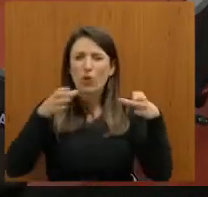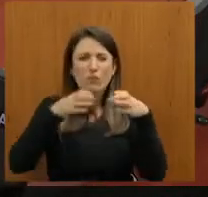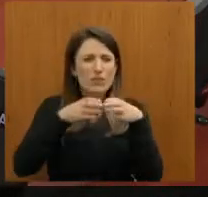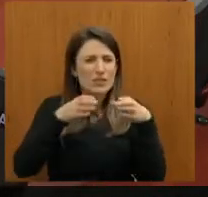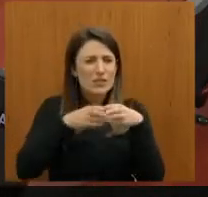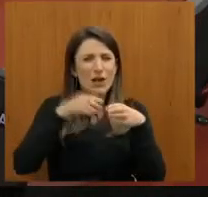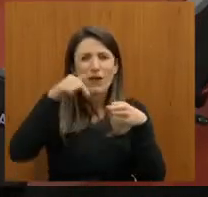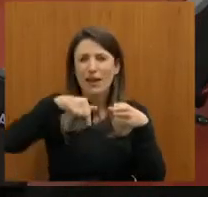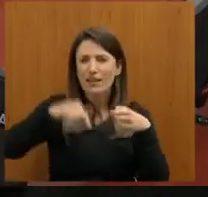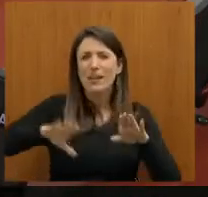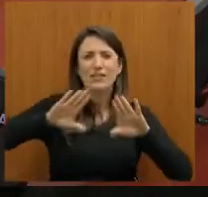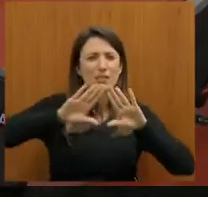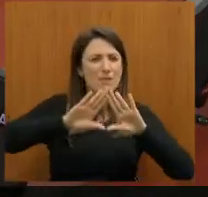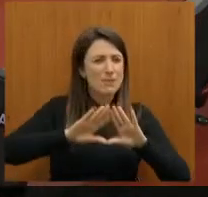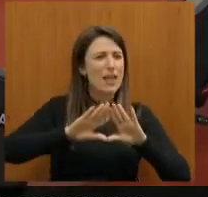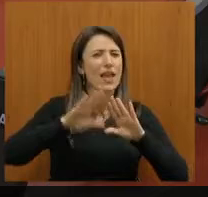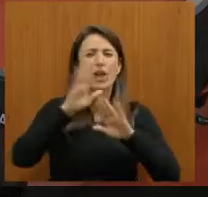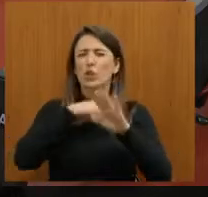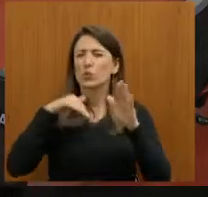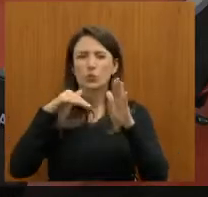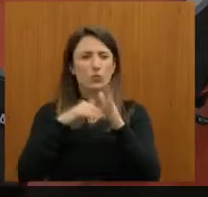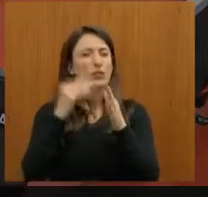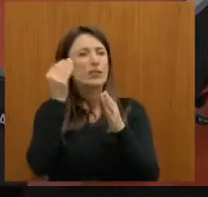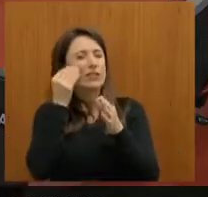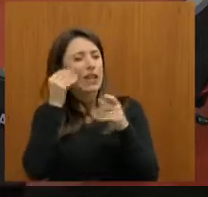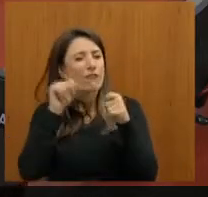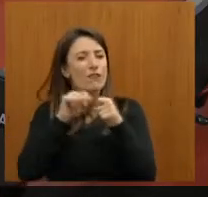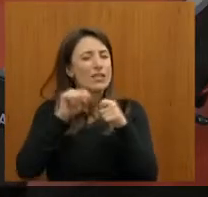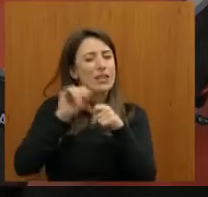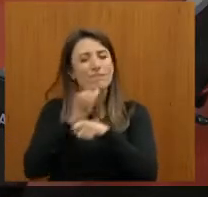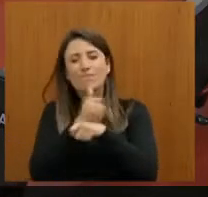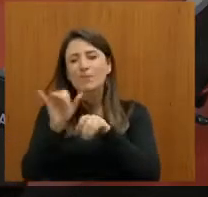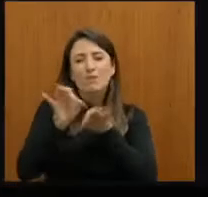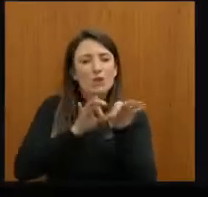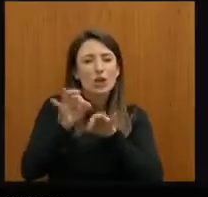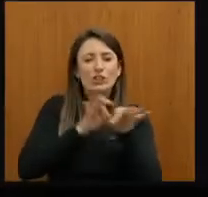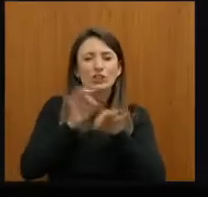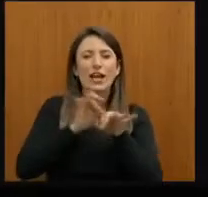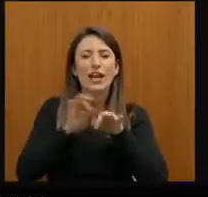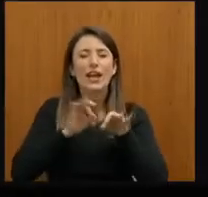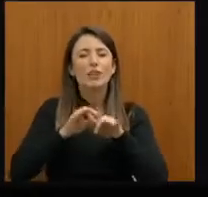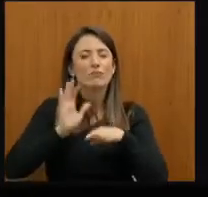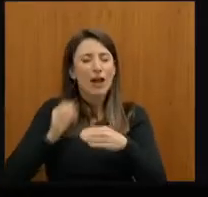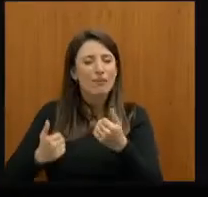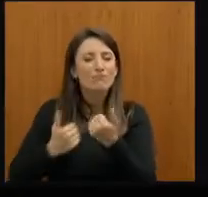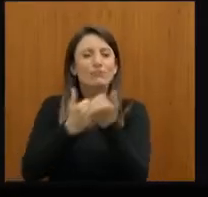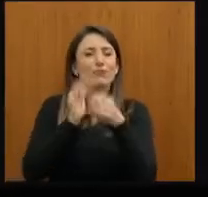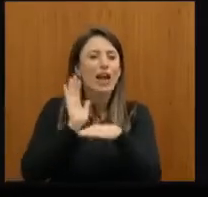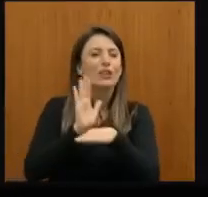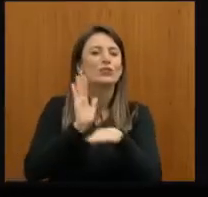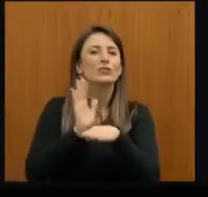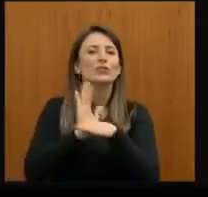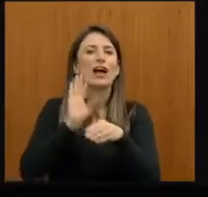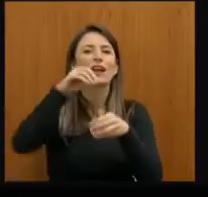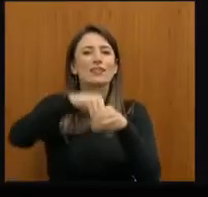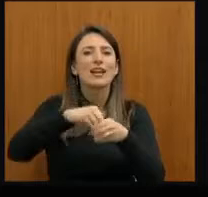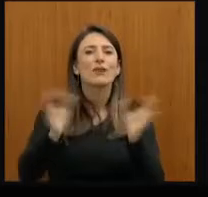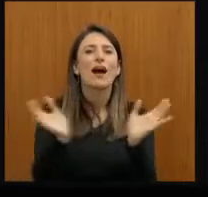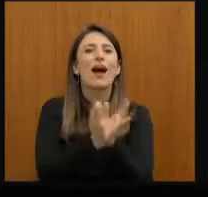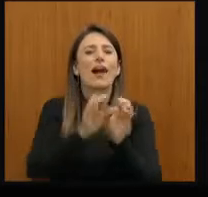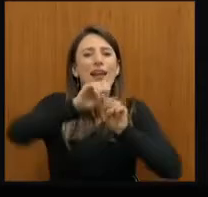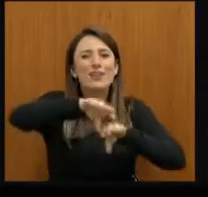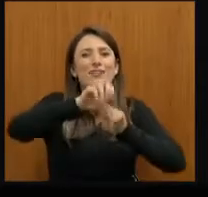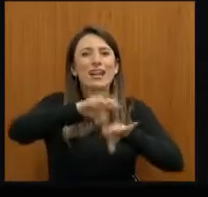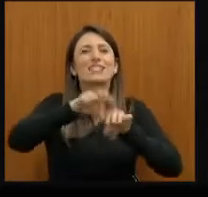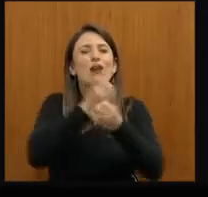e fazer algum trabalho na área de educação com os estudantes né para que a gente possa está colaborando para divulgação e a